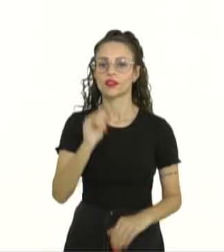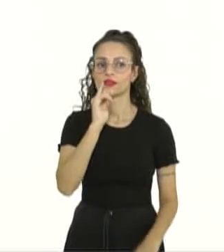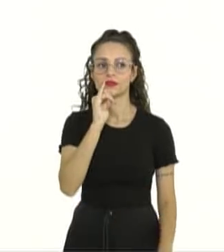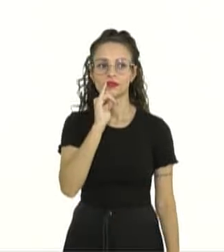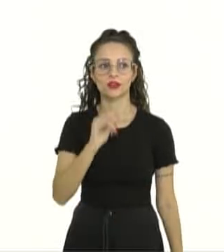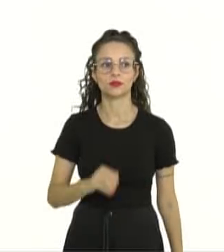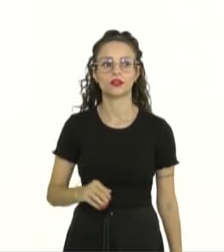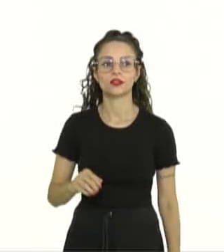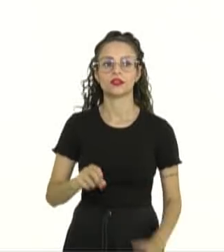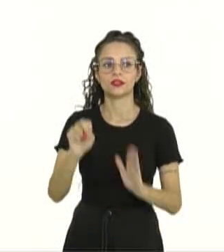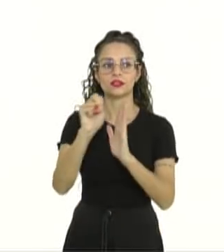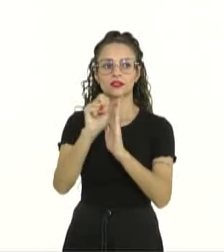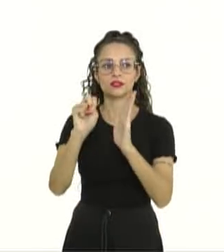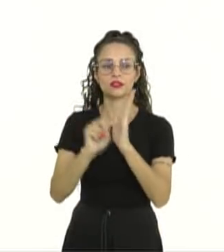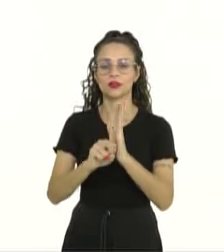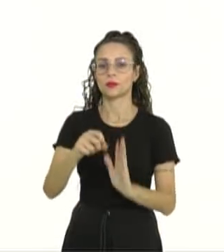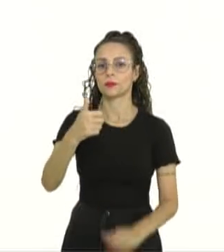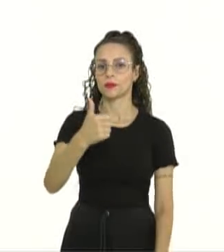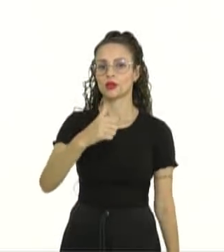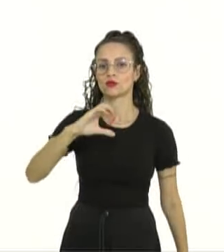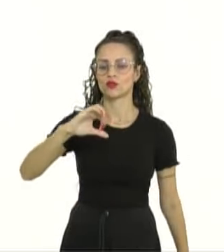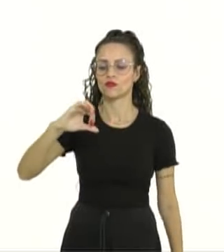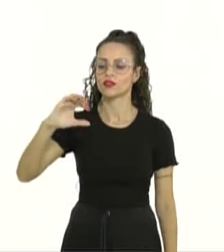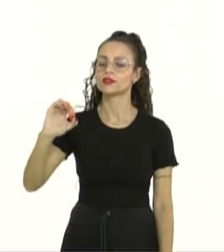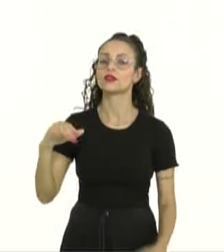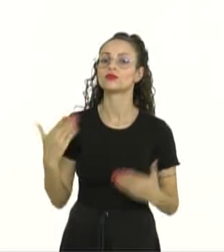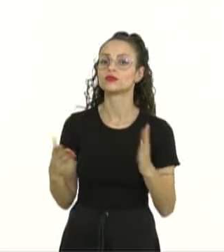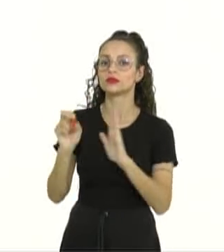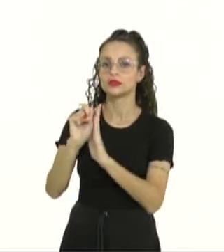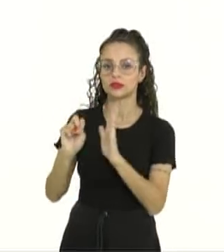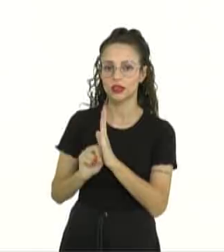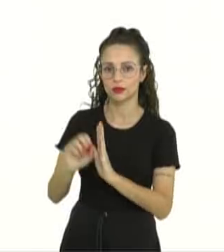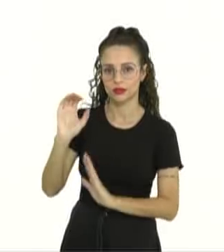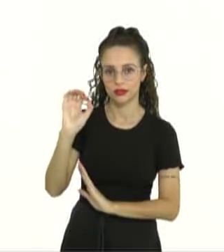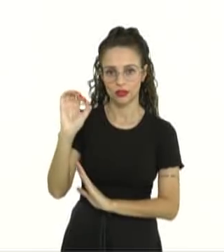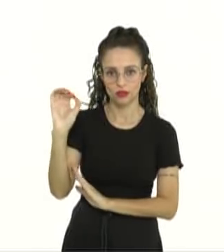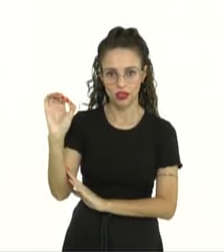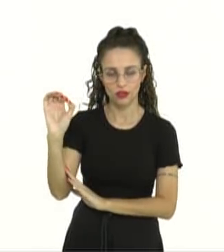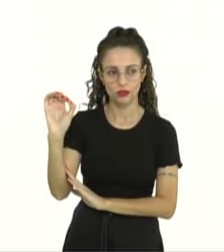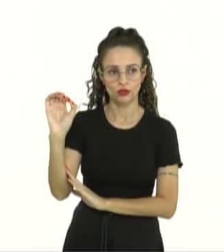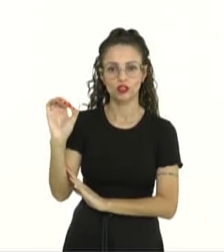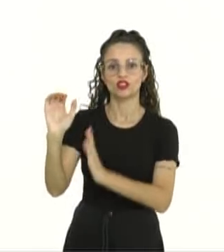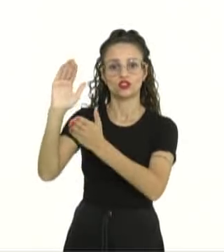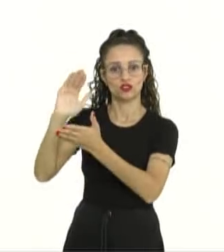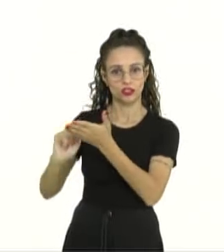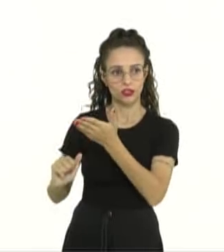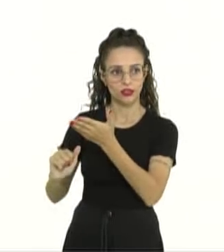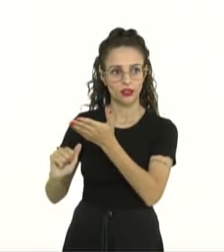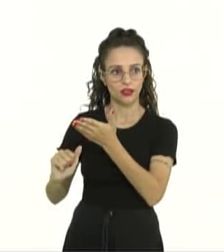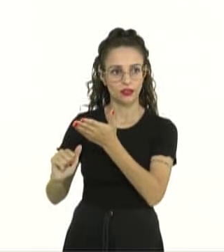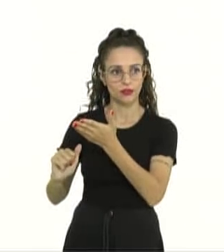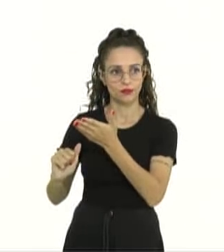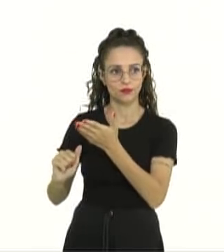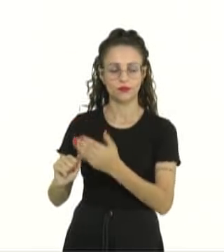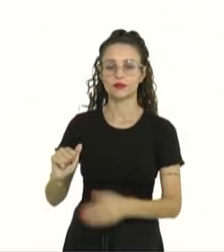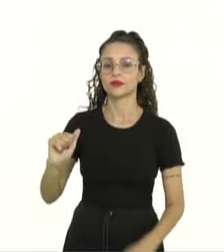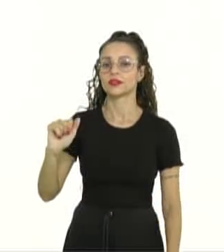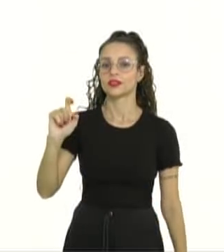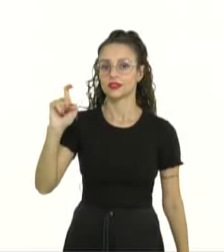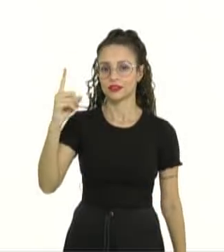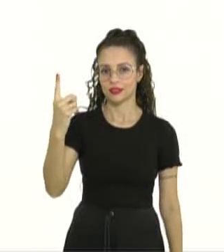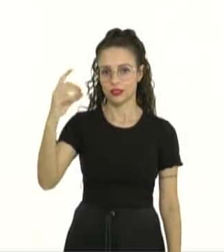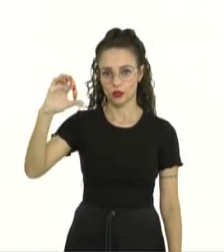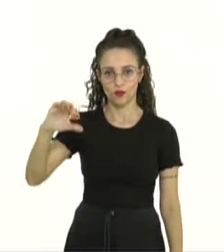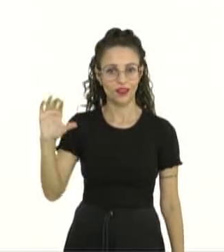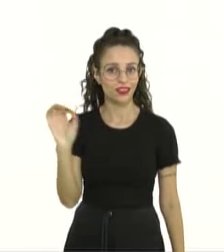exemplo, século 1900, que século é? Quando se termina em 0, você elimina os 2 zeros, você tem o 19.